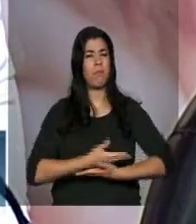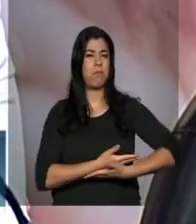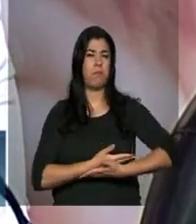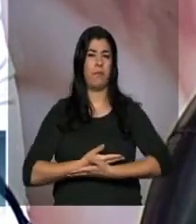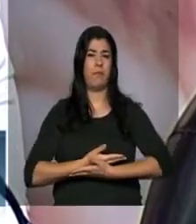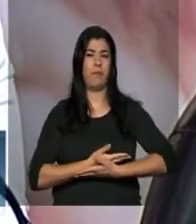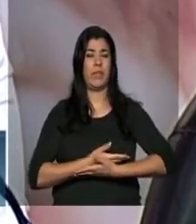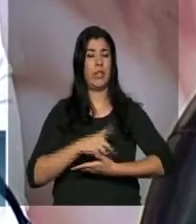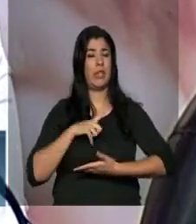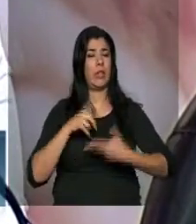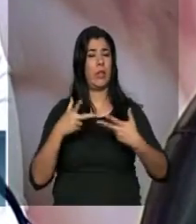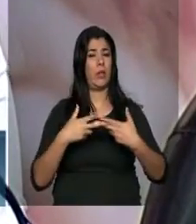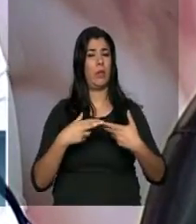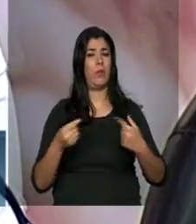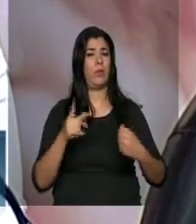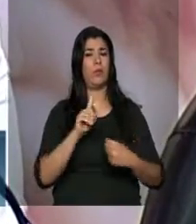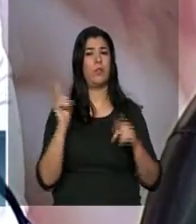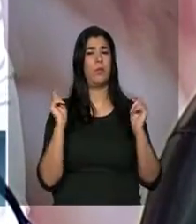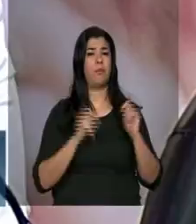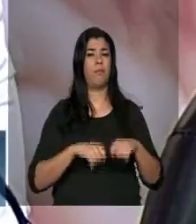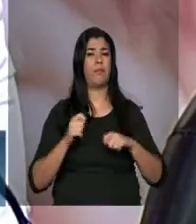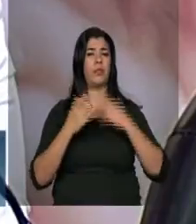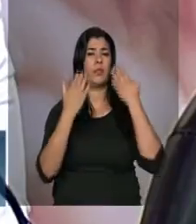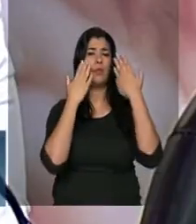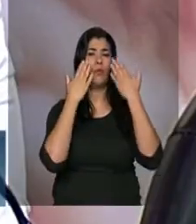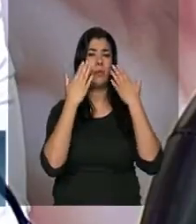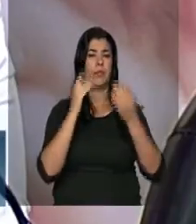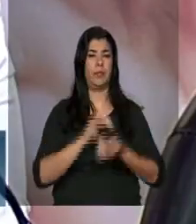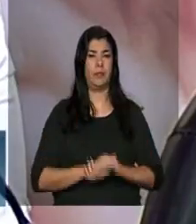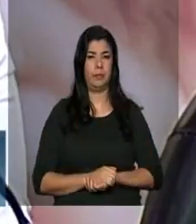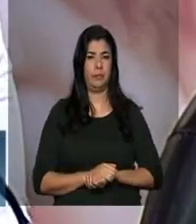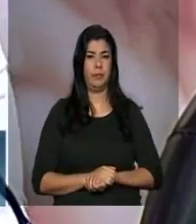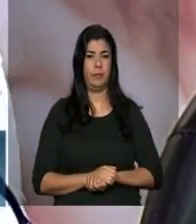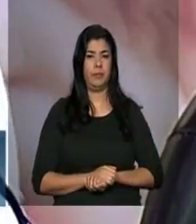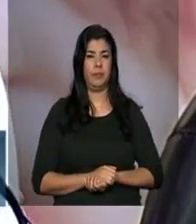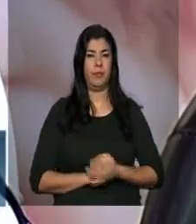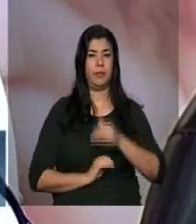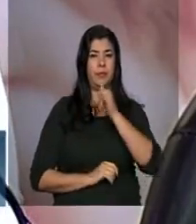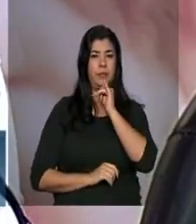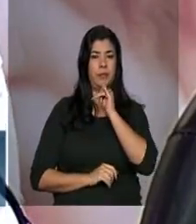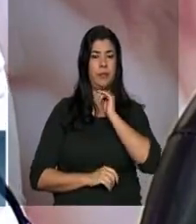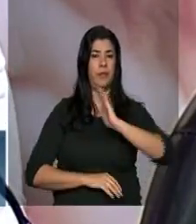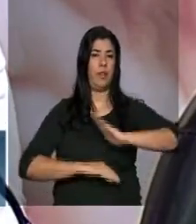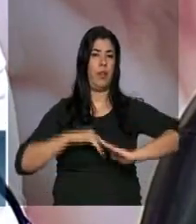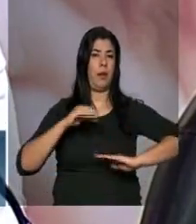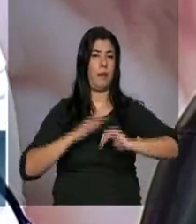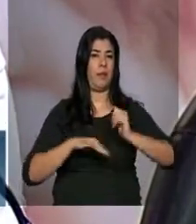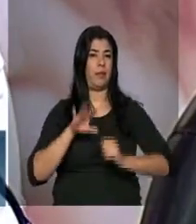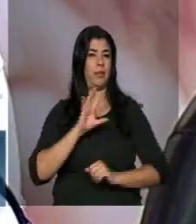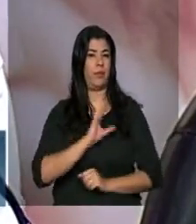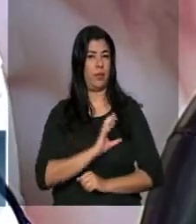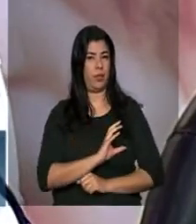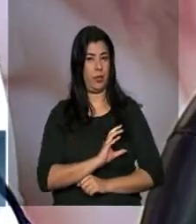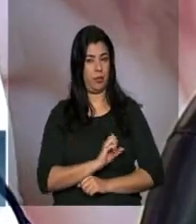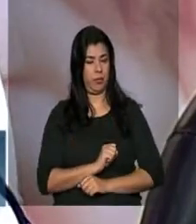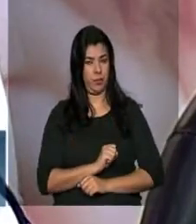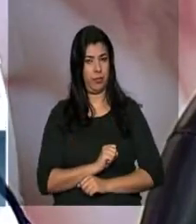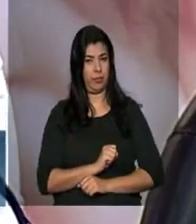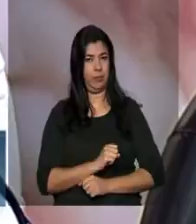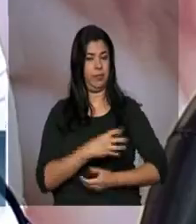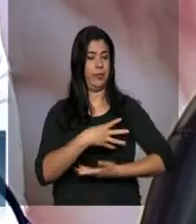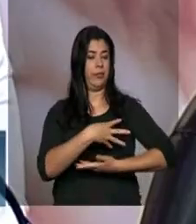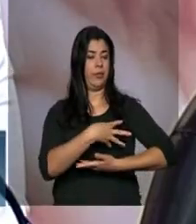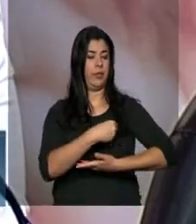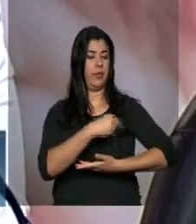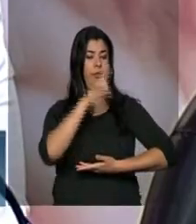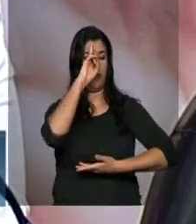tem algo aí que não é possível de medir, né? O ato de amor, já de amamentar o seu próprio filho,